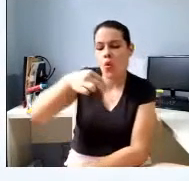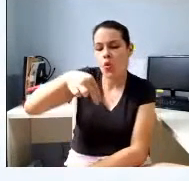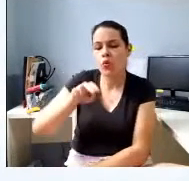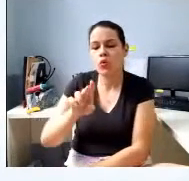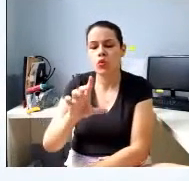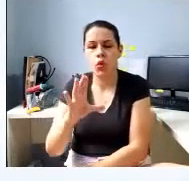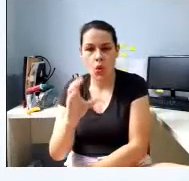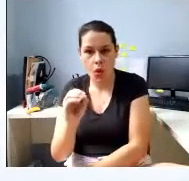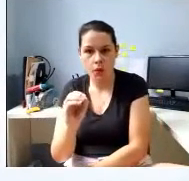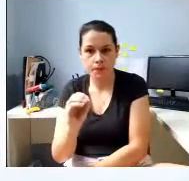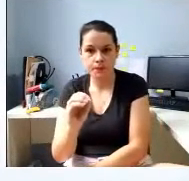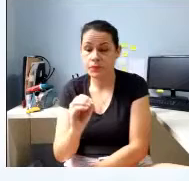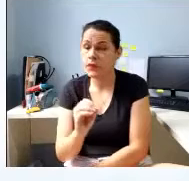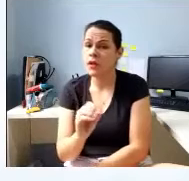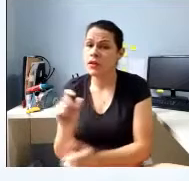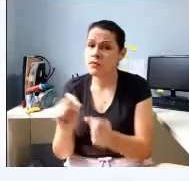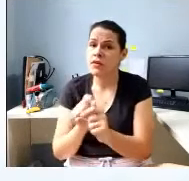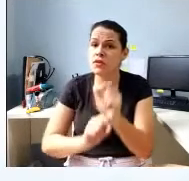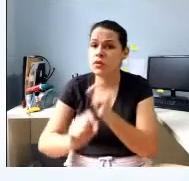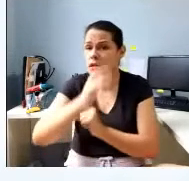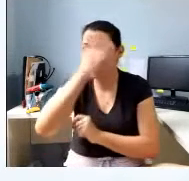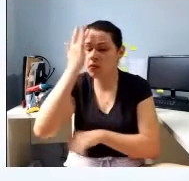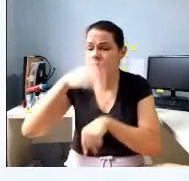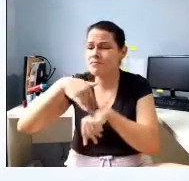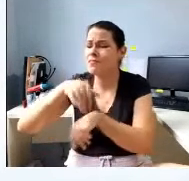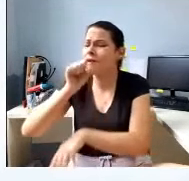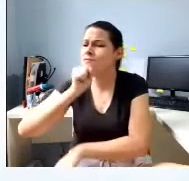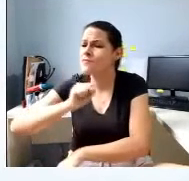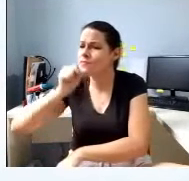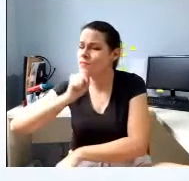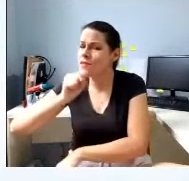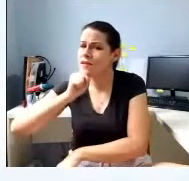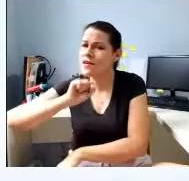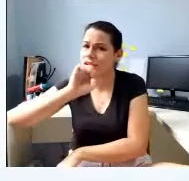isso fez com que pessoas mais velhas, que são mais